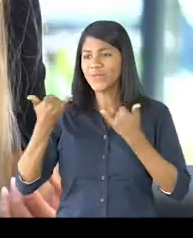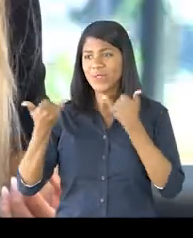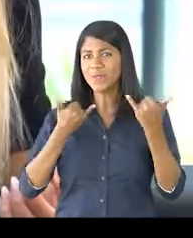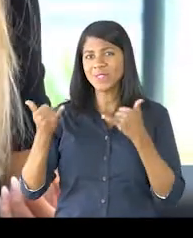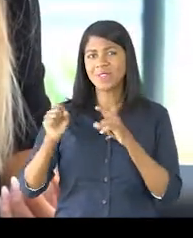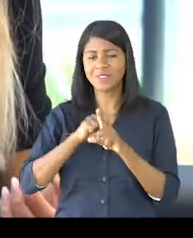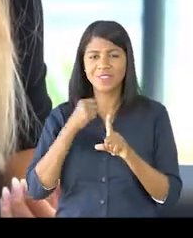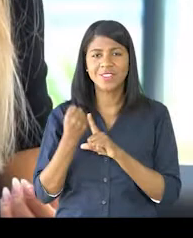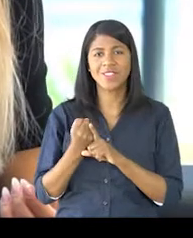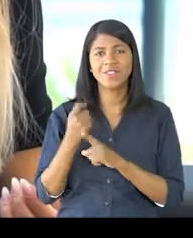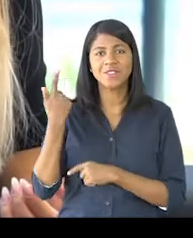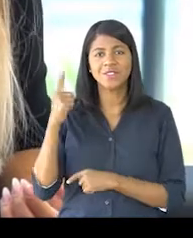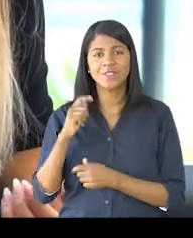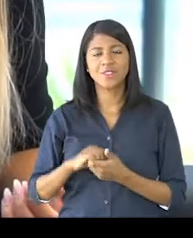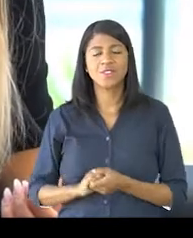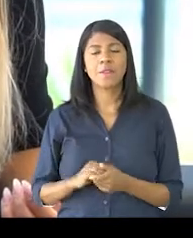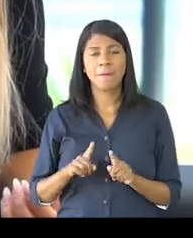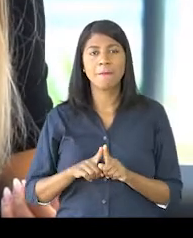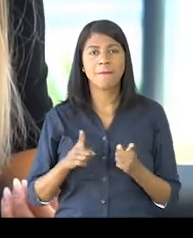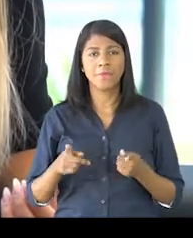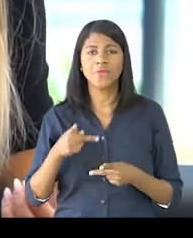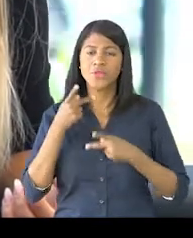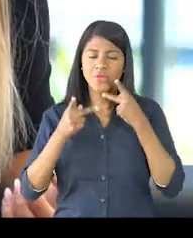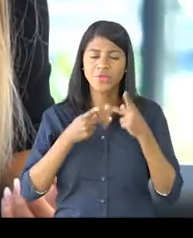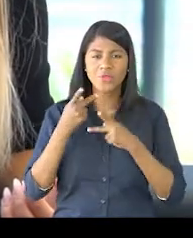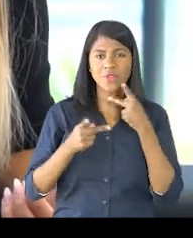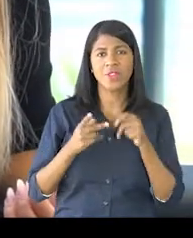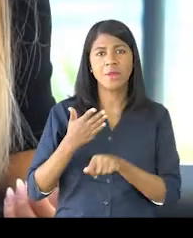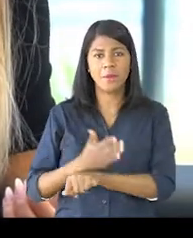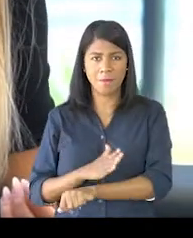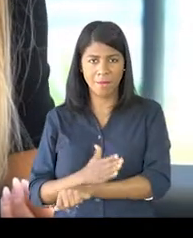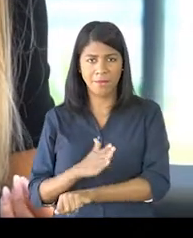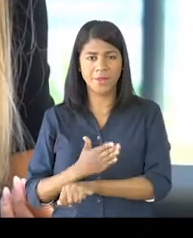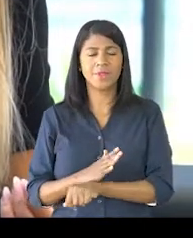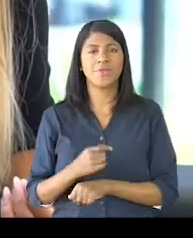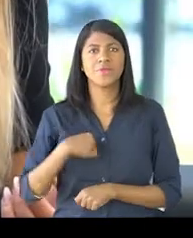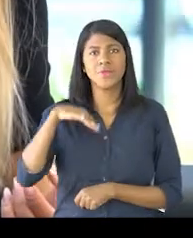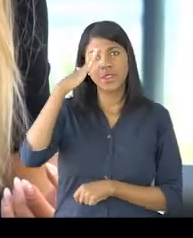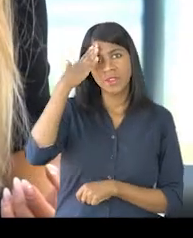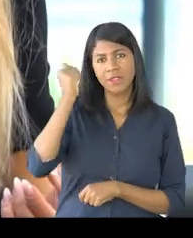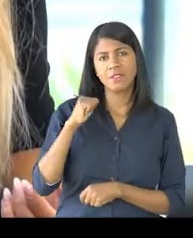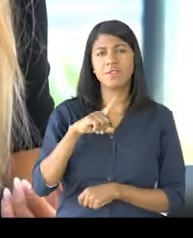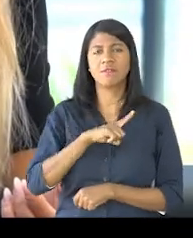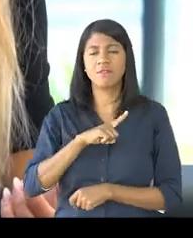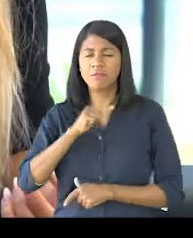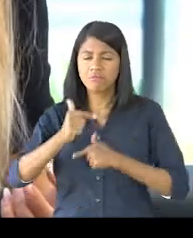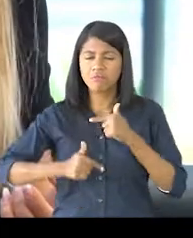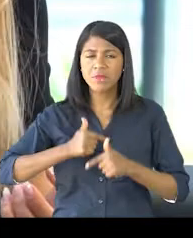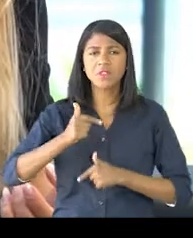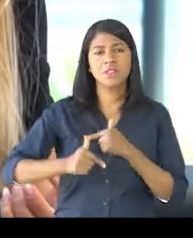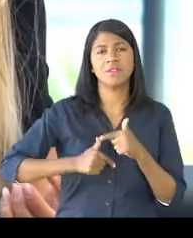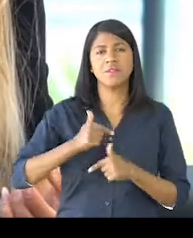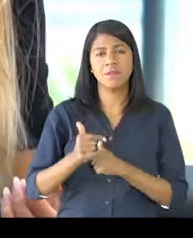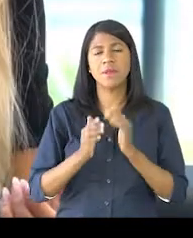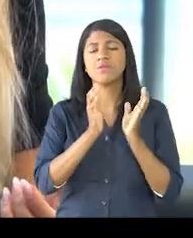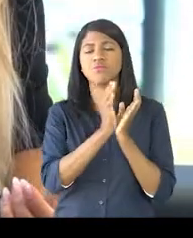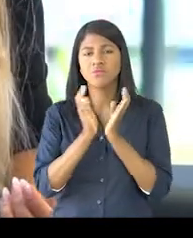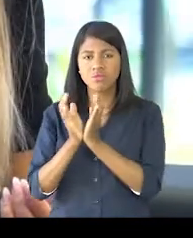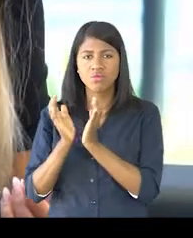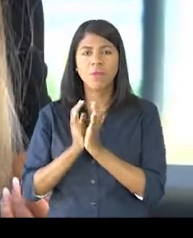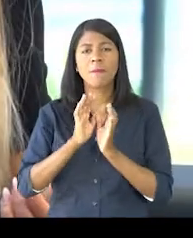sofrer a violência. Elas estão em uma situação de completo desespero e desânimo